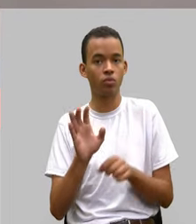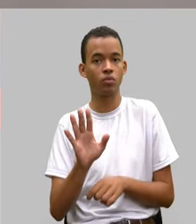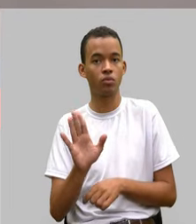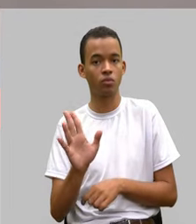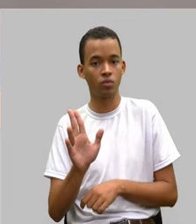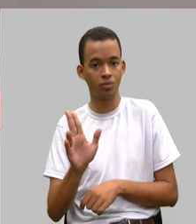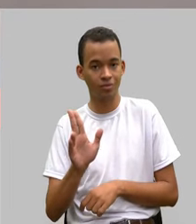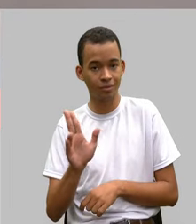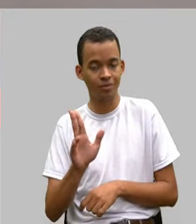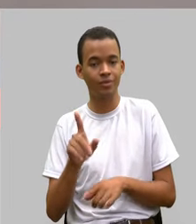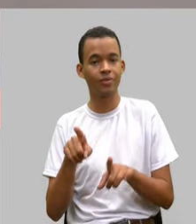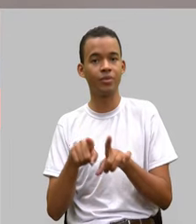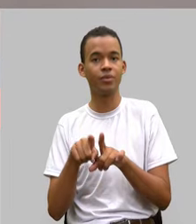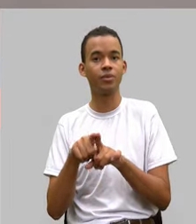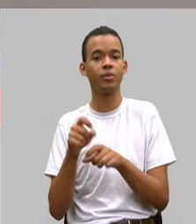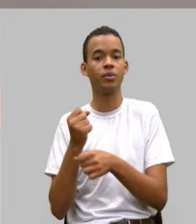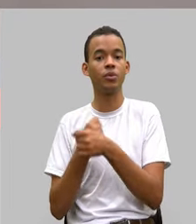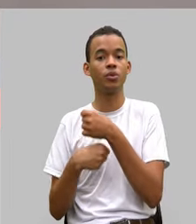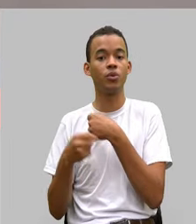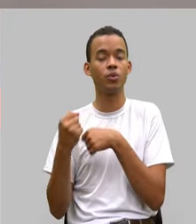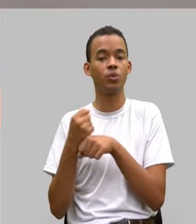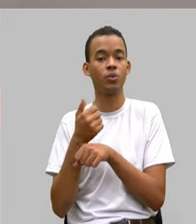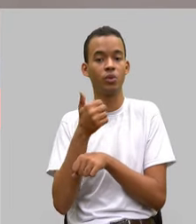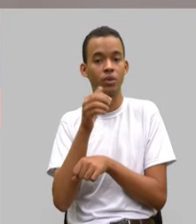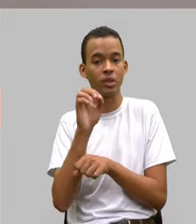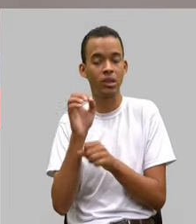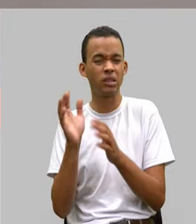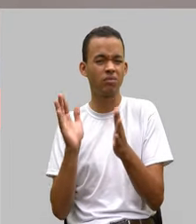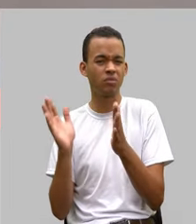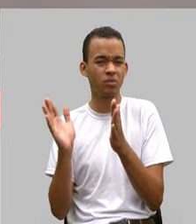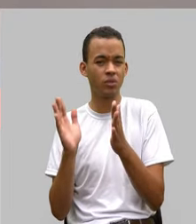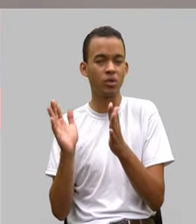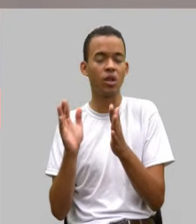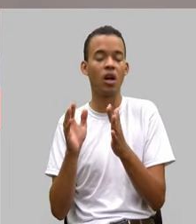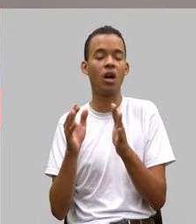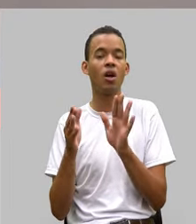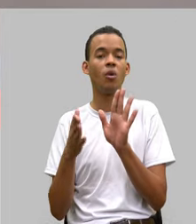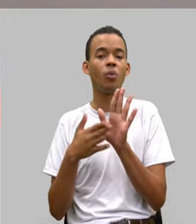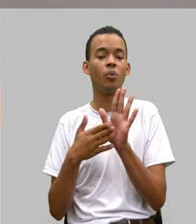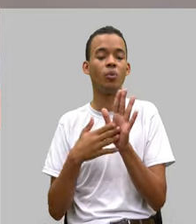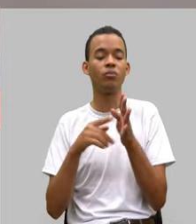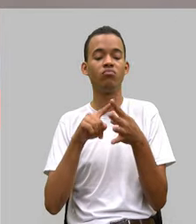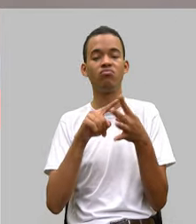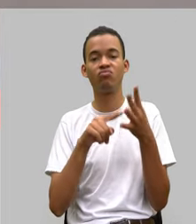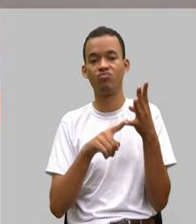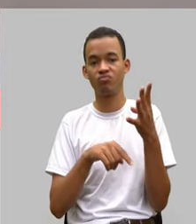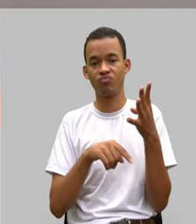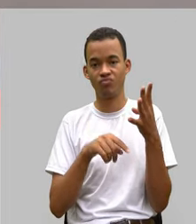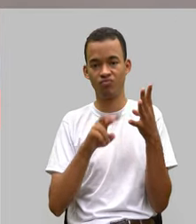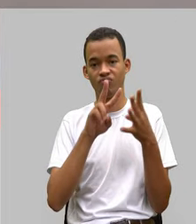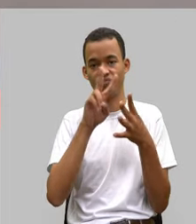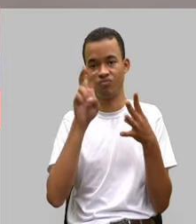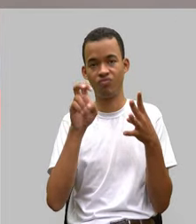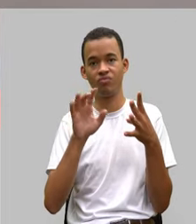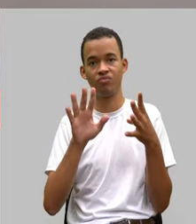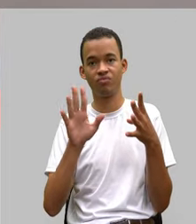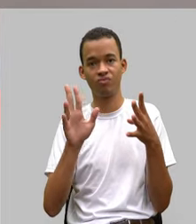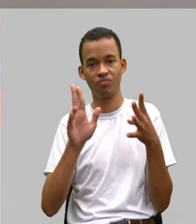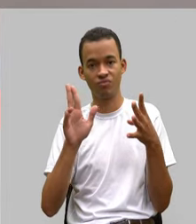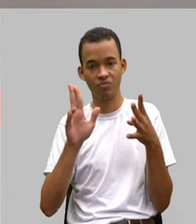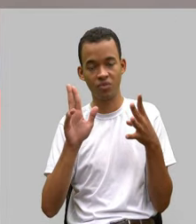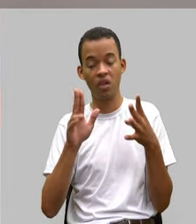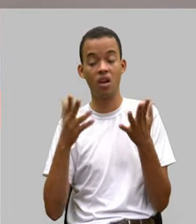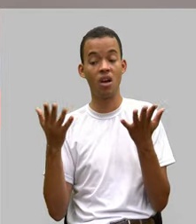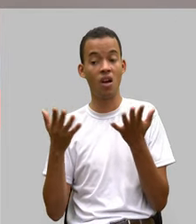últimos 10 anos a fig recebeu só quatro propostas sobre cannabis estudo de cannabis e só esse ano a gente já tá julgando seis